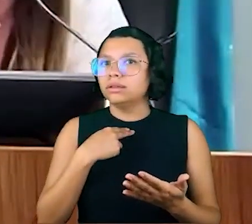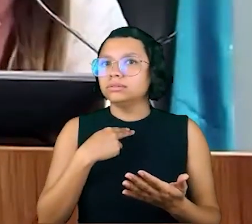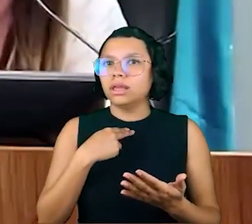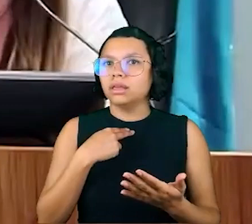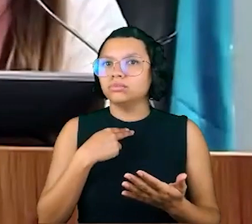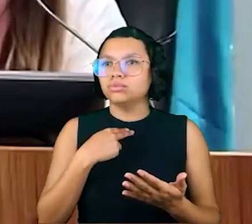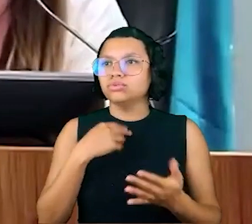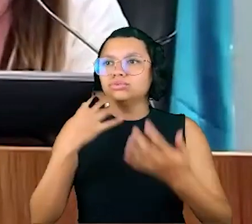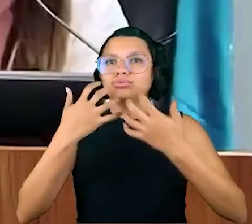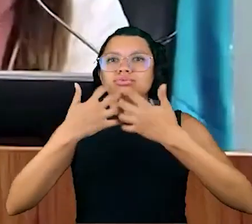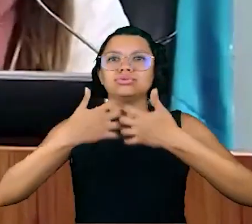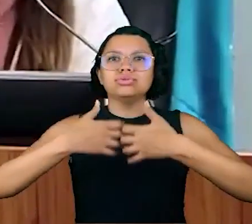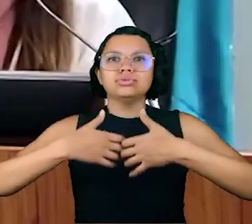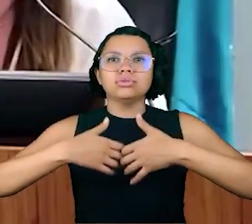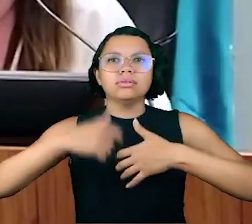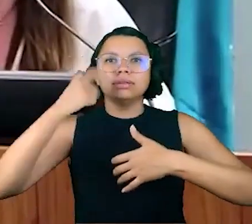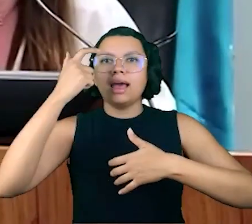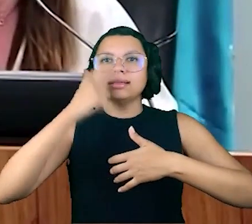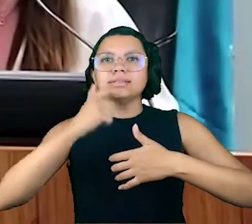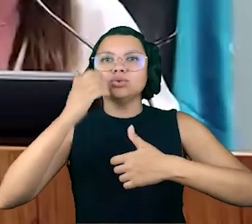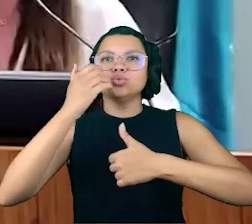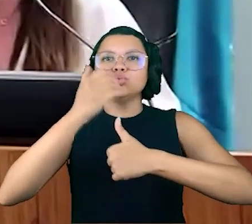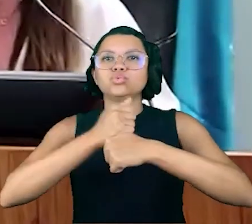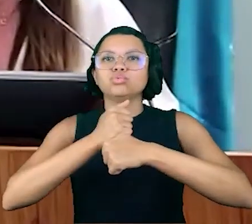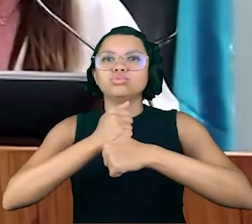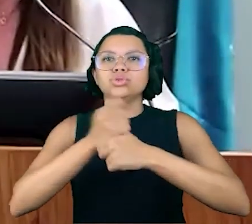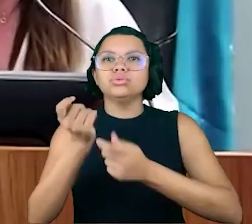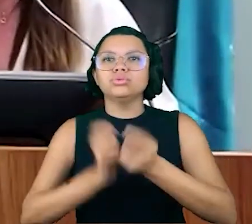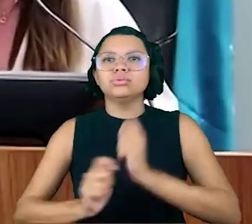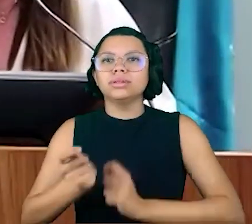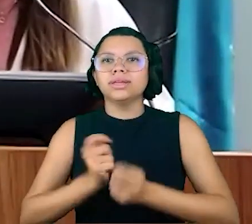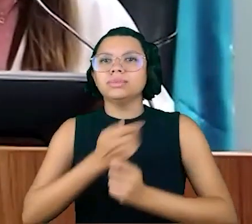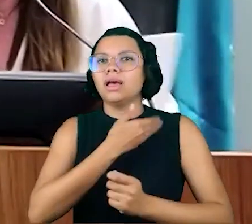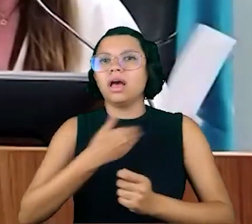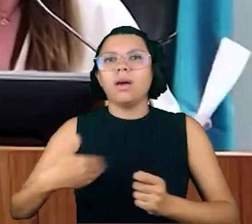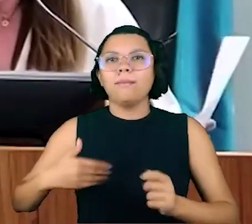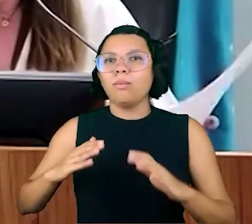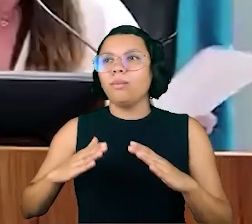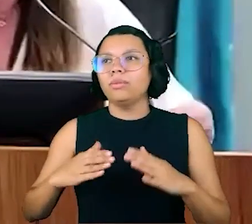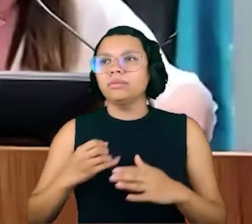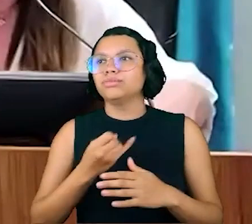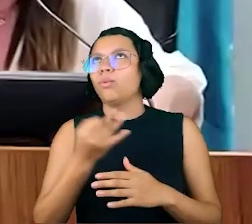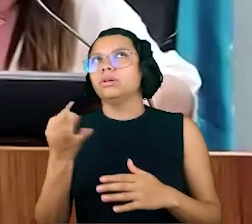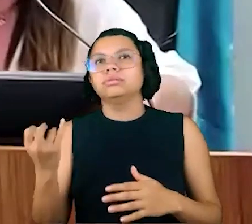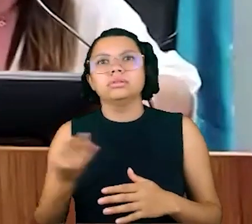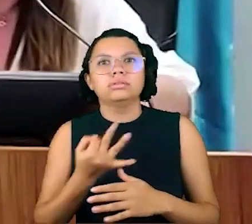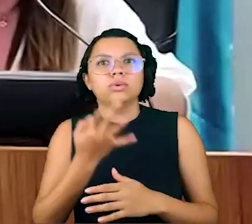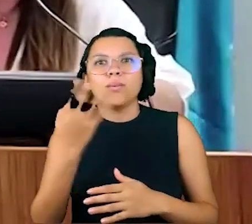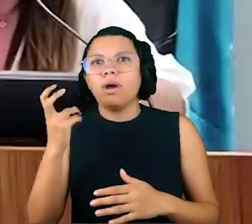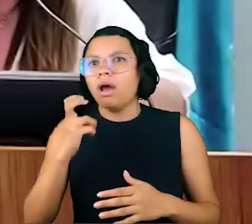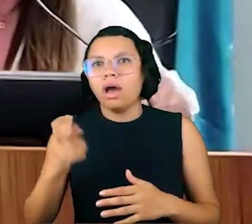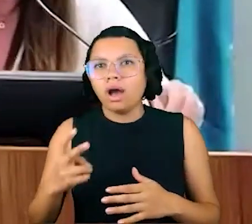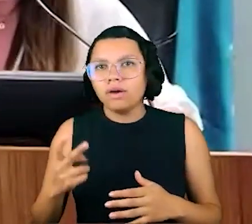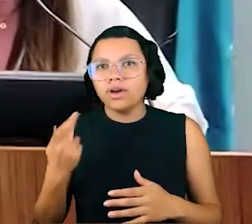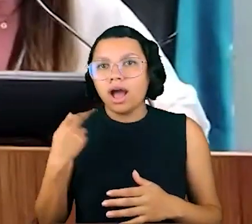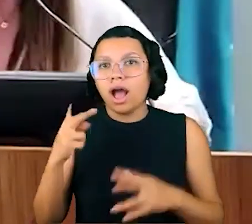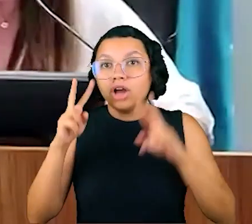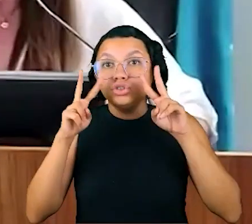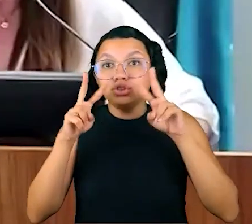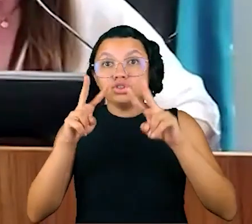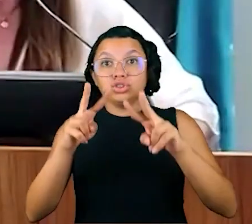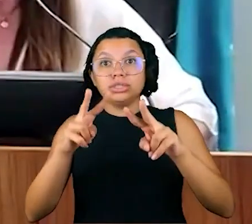podemos funcionar como substitutos da administração pública. Quantas e quantas vezes